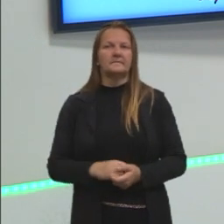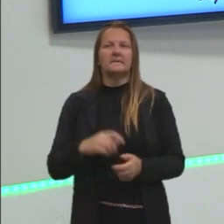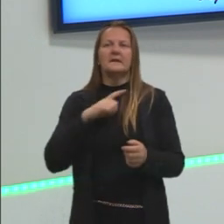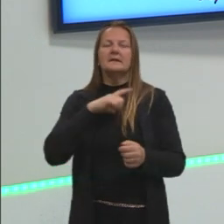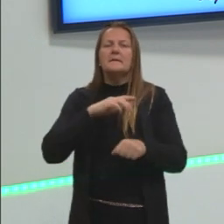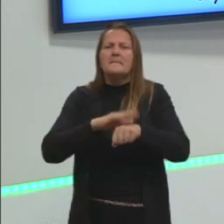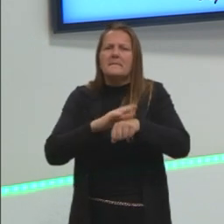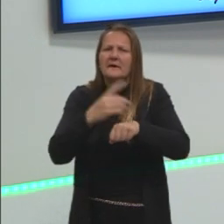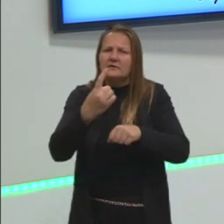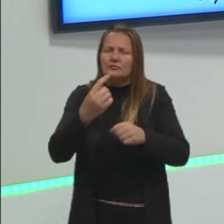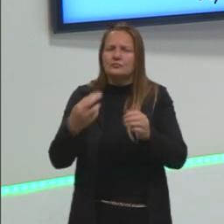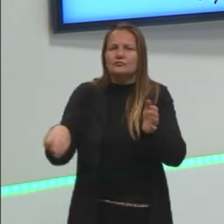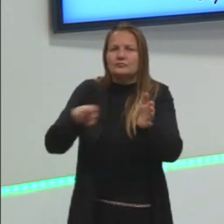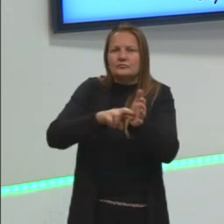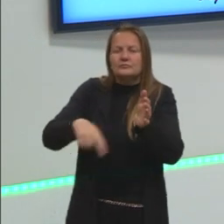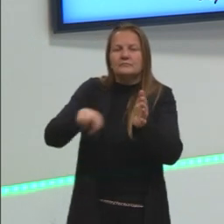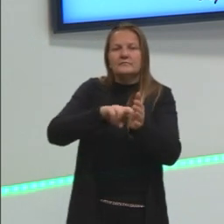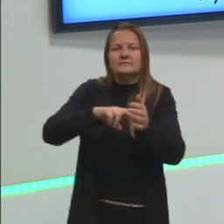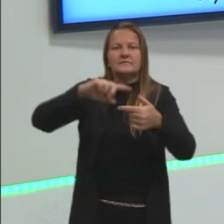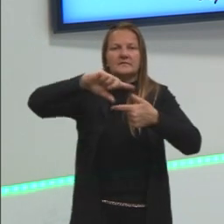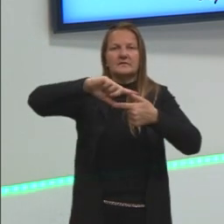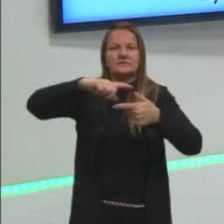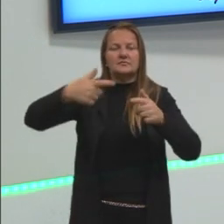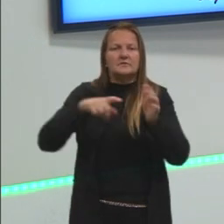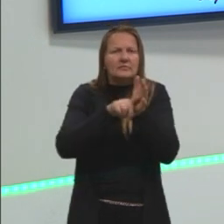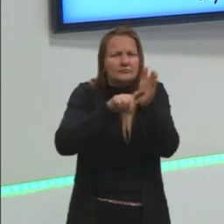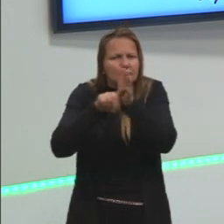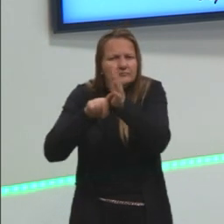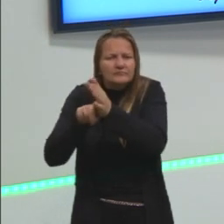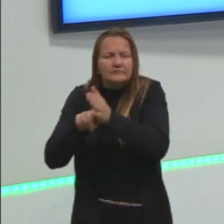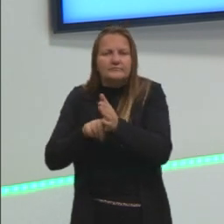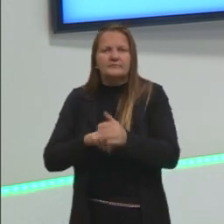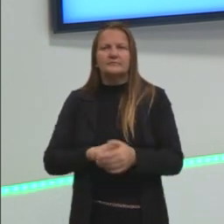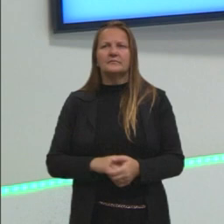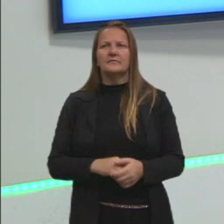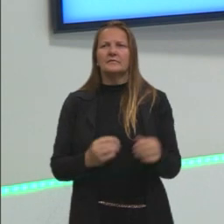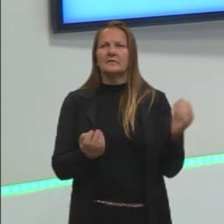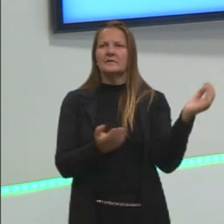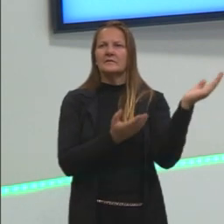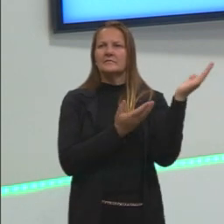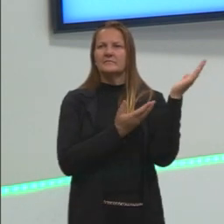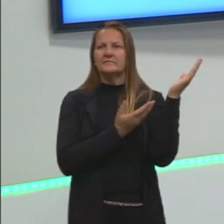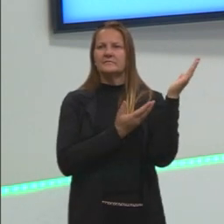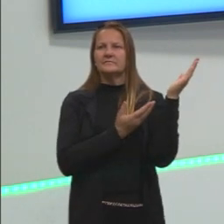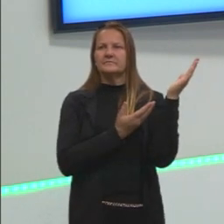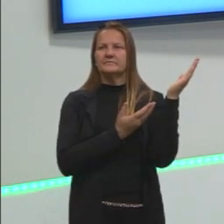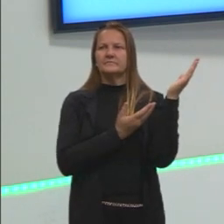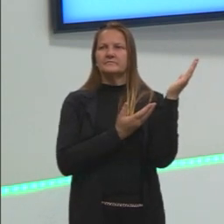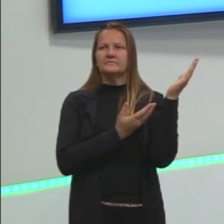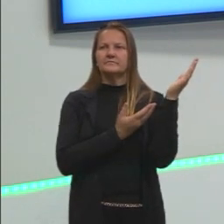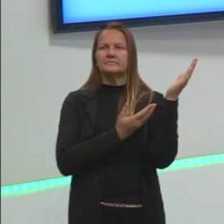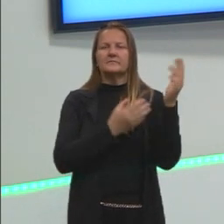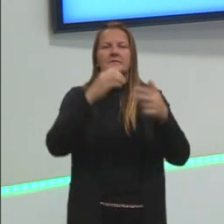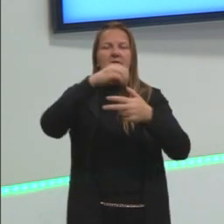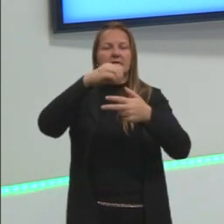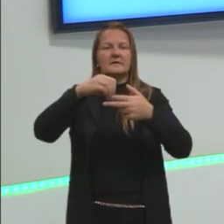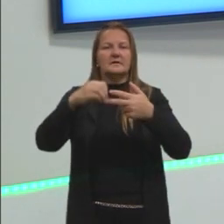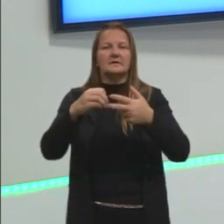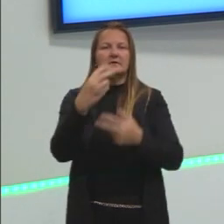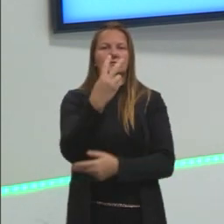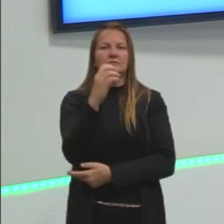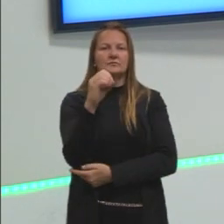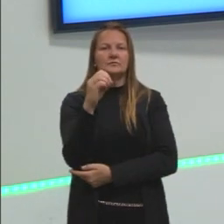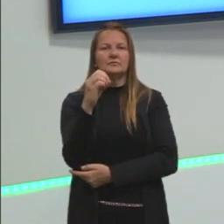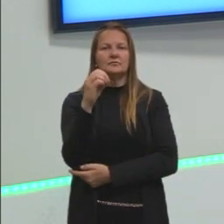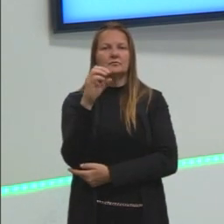então para a gente revisar que a geometria analítica então eu trouxe essa questão aqui ela é do Enem de 2017